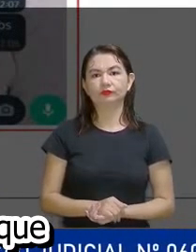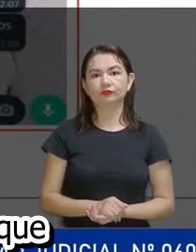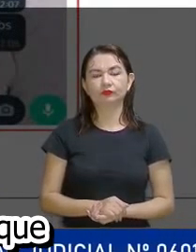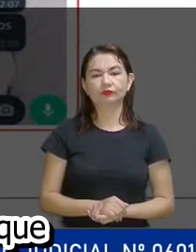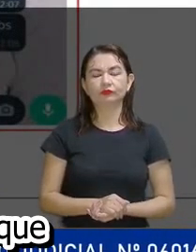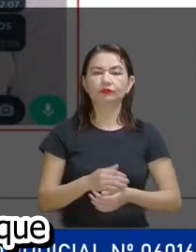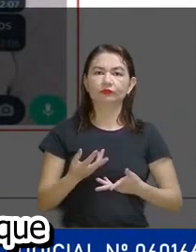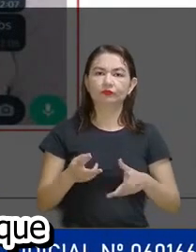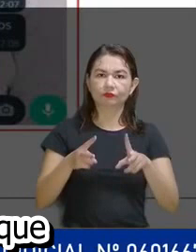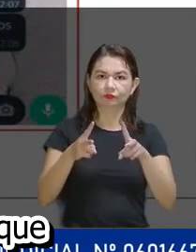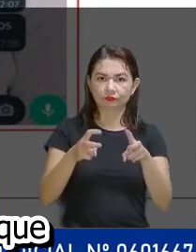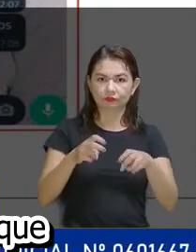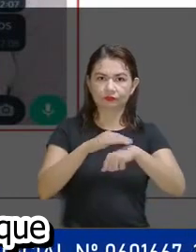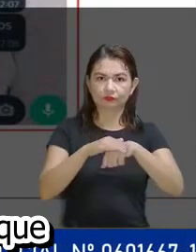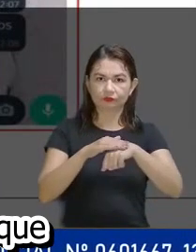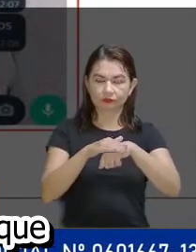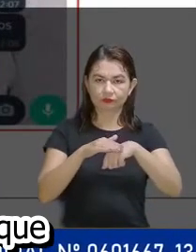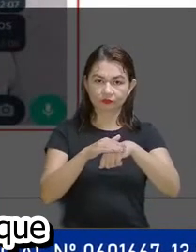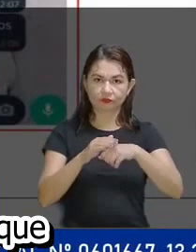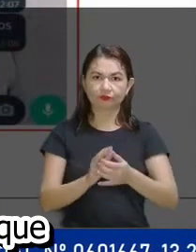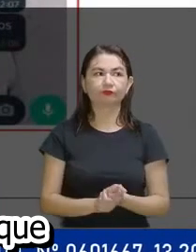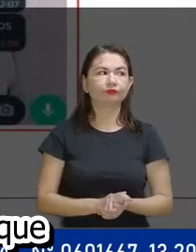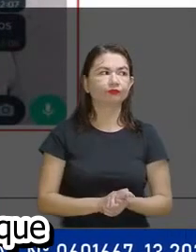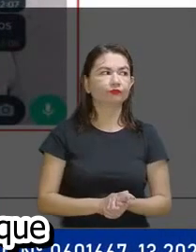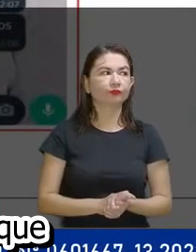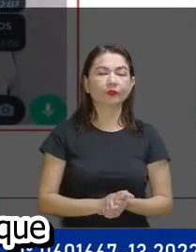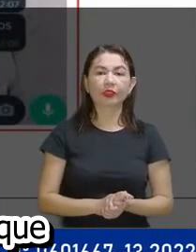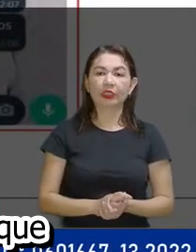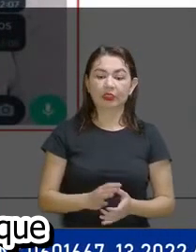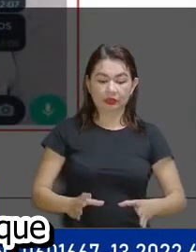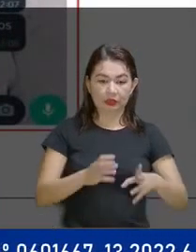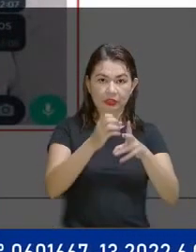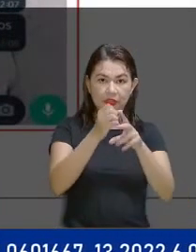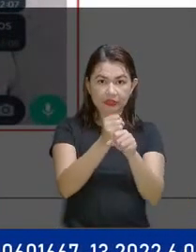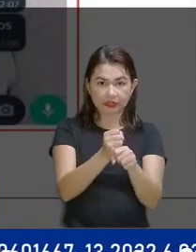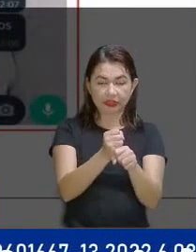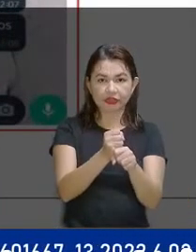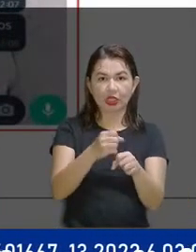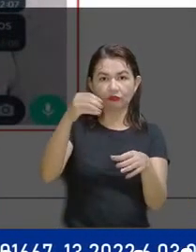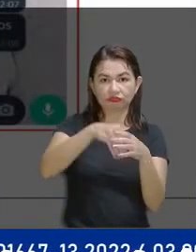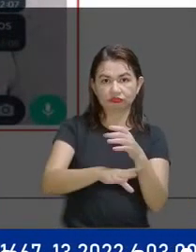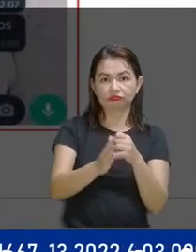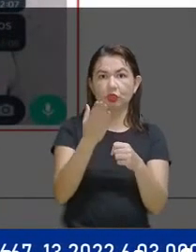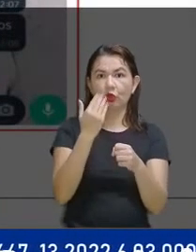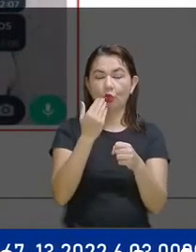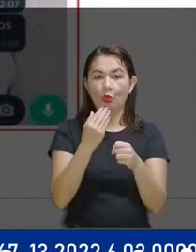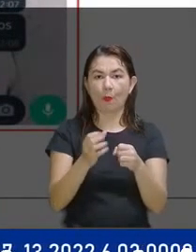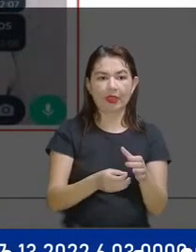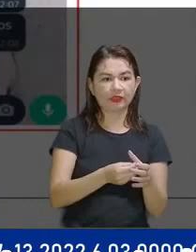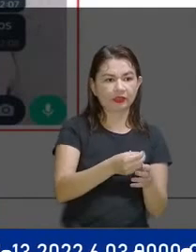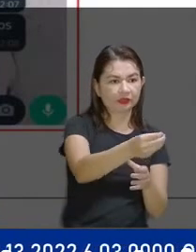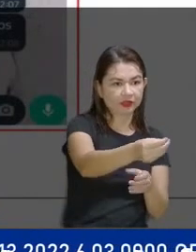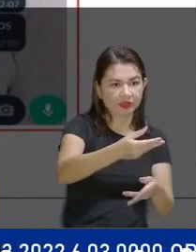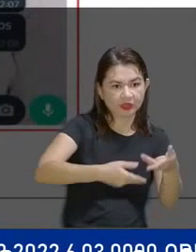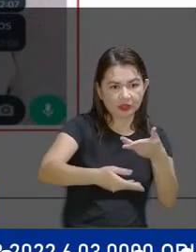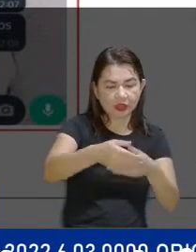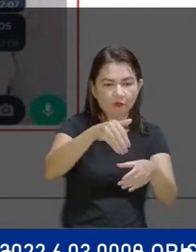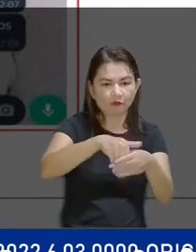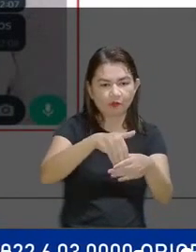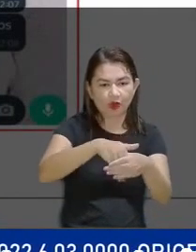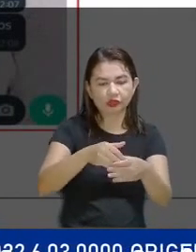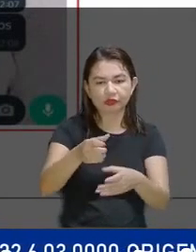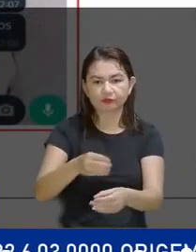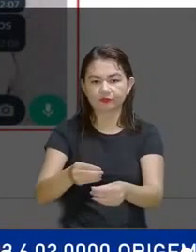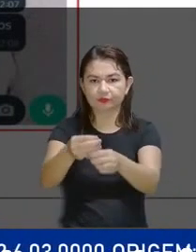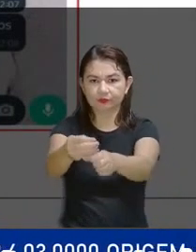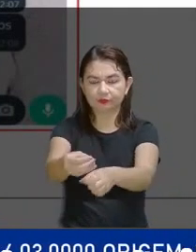Verifica-se do diálogo acima que Irlon deixa claro que as cestas eram destinadas à captação do sufrágio. Além disso, é possível aferir que se tratam efetivamente de